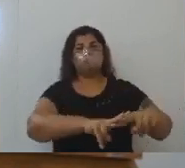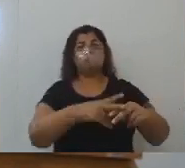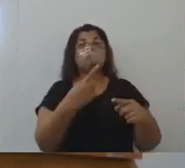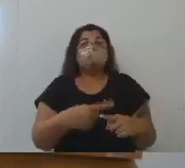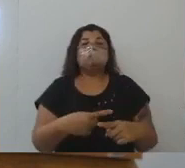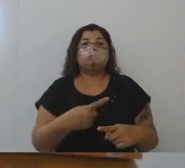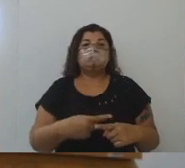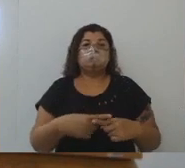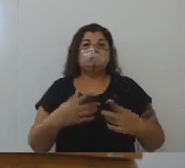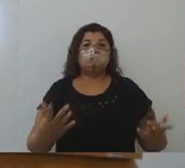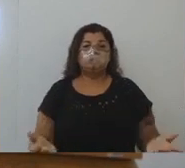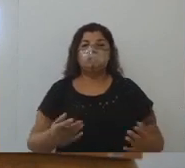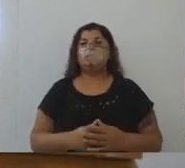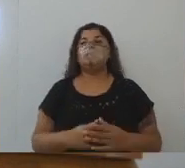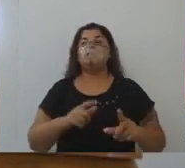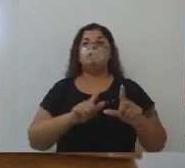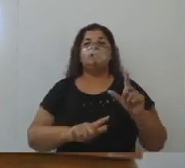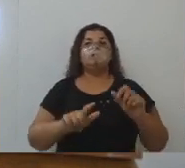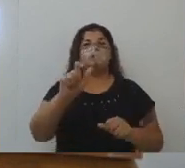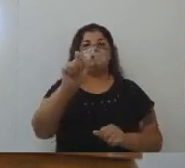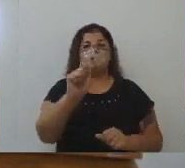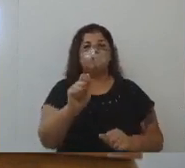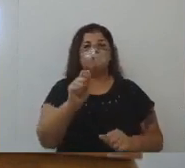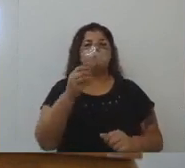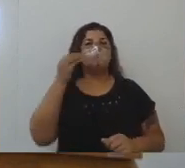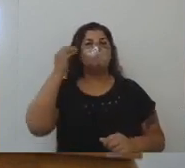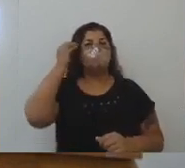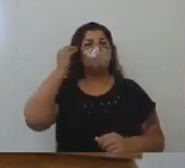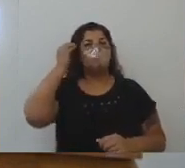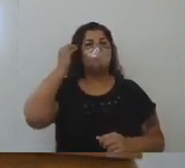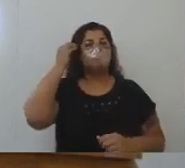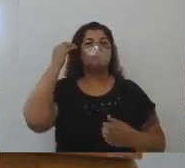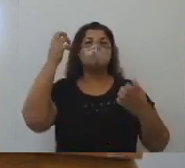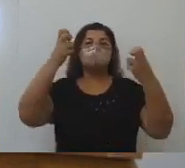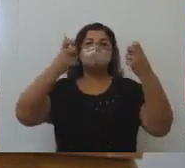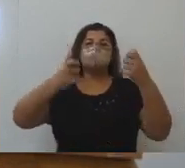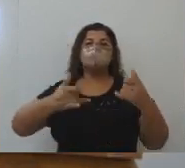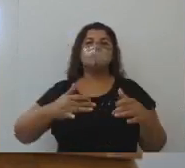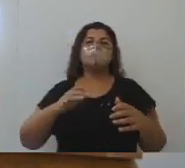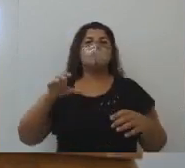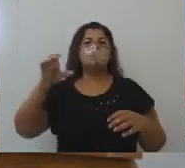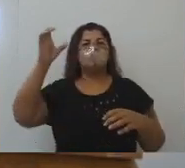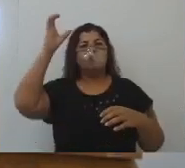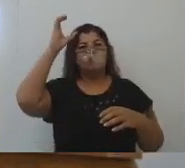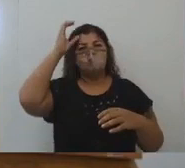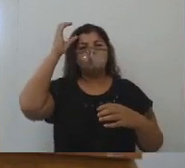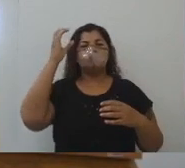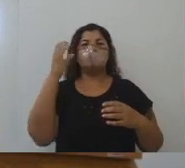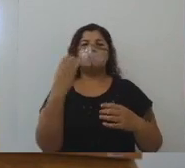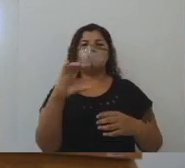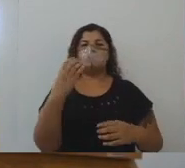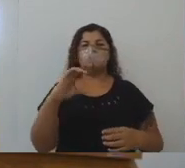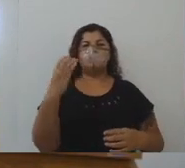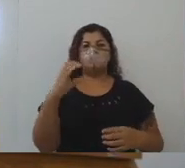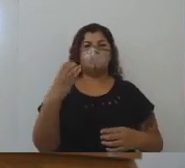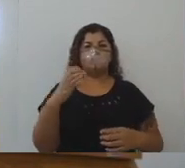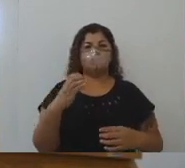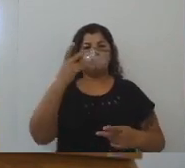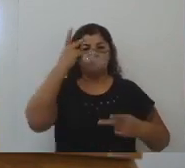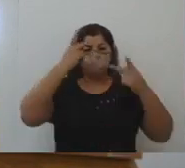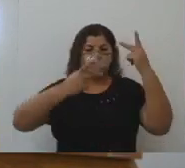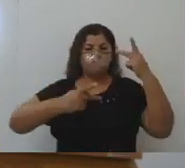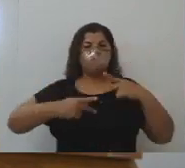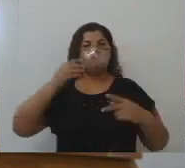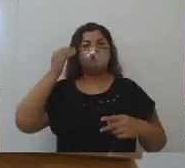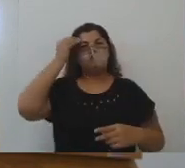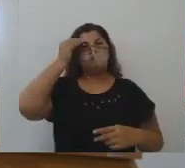A. Buscar as suas próprias experiências para a explicação do conhecimento científico. Ora, se eu estou buscando as minhas próprias experiências,